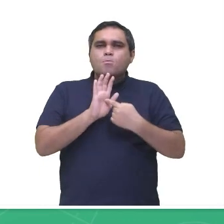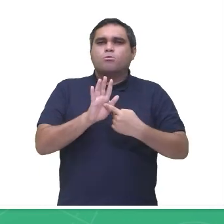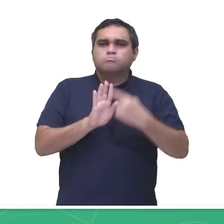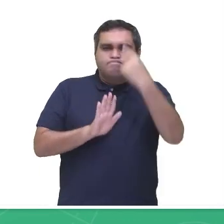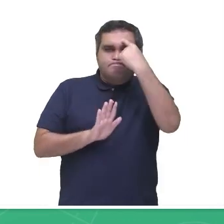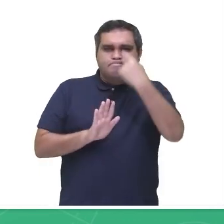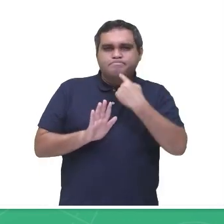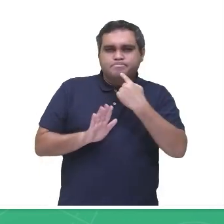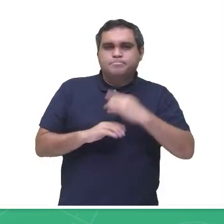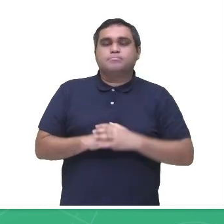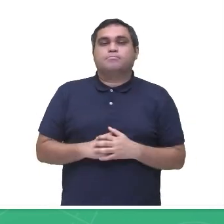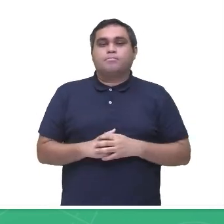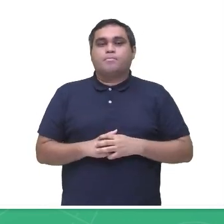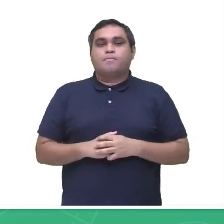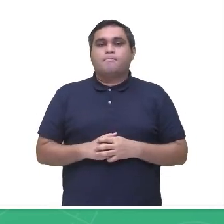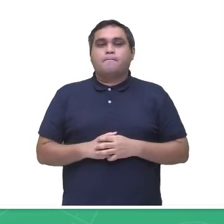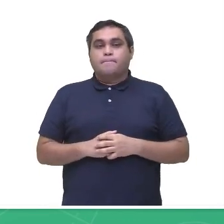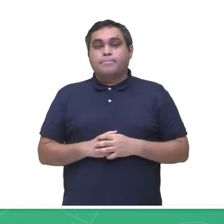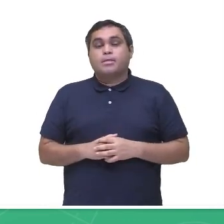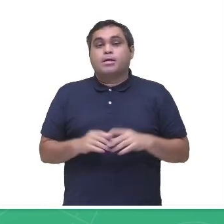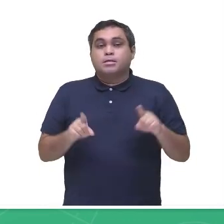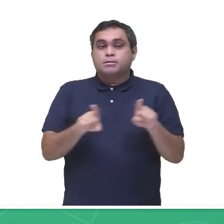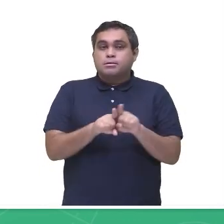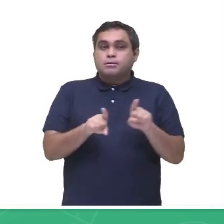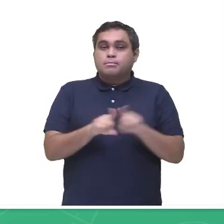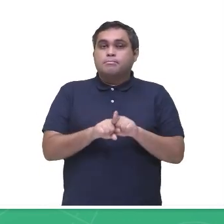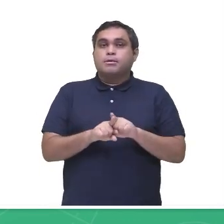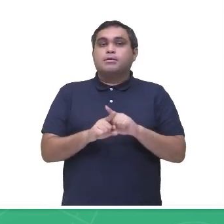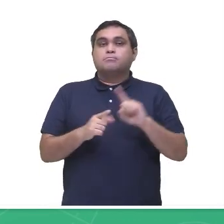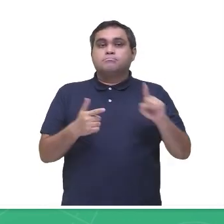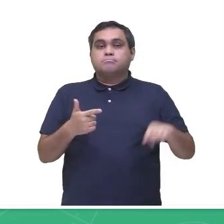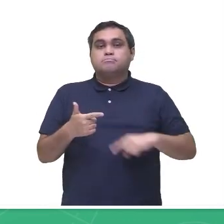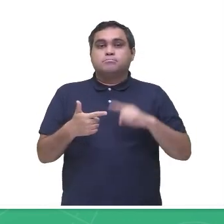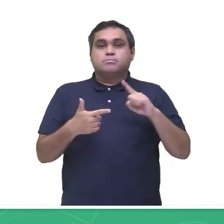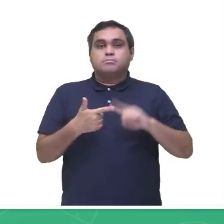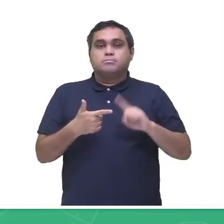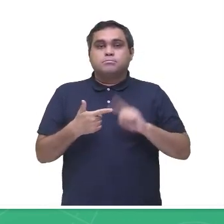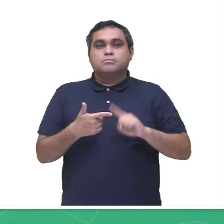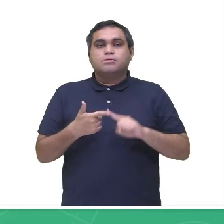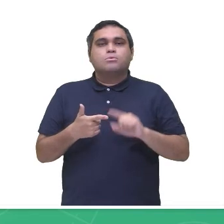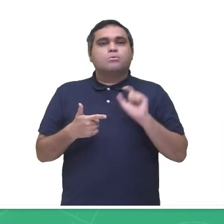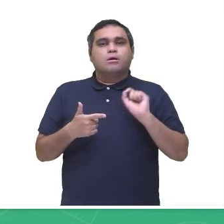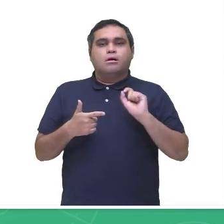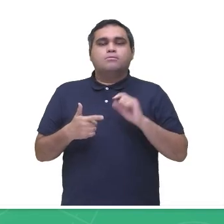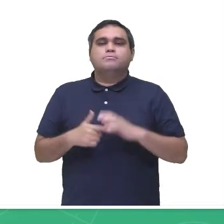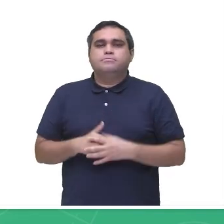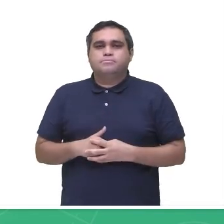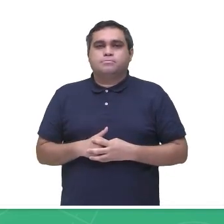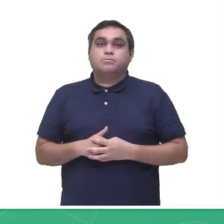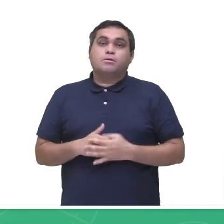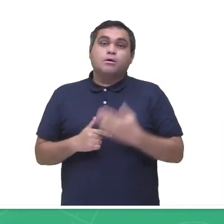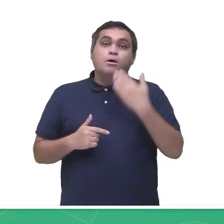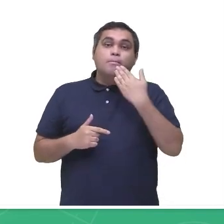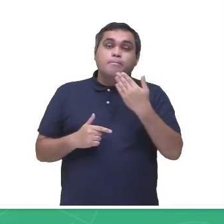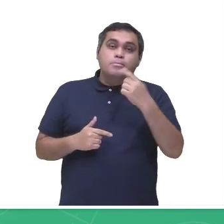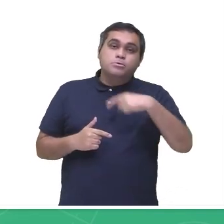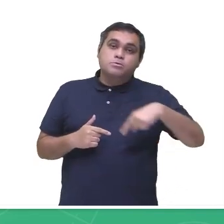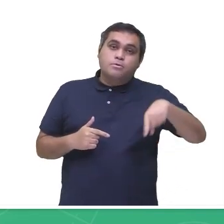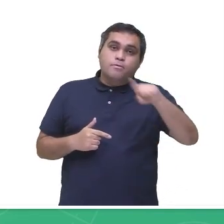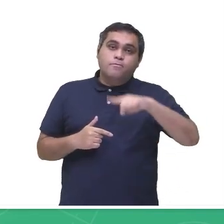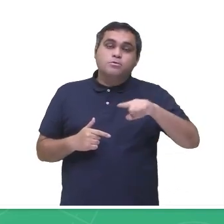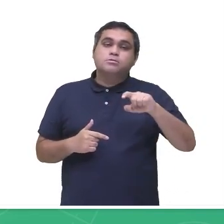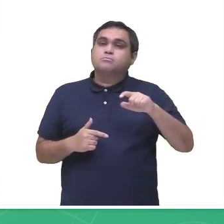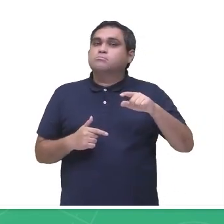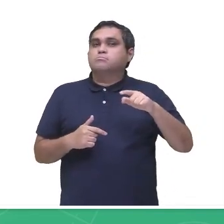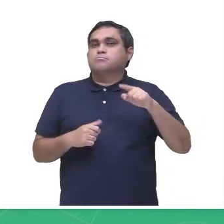profundidade, certo? Nós temos a nossa questão 2, vamos ver? Na questão 2, eu pedi que vocês fizessem algo